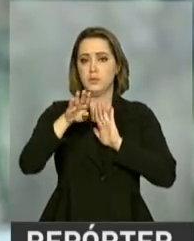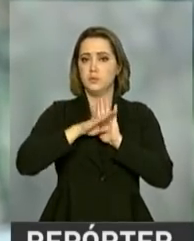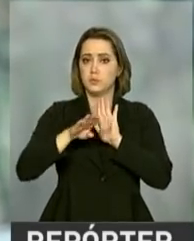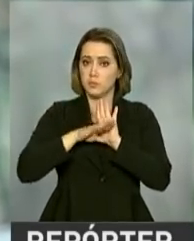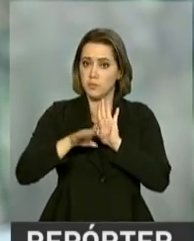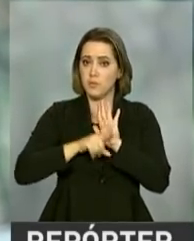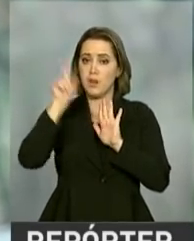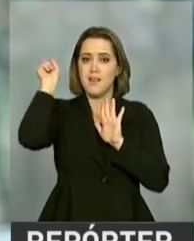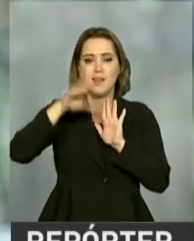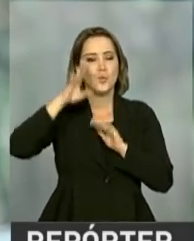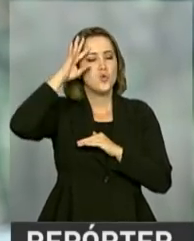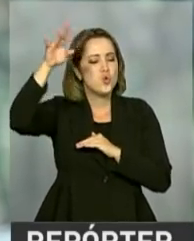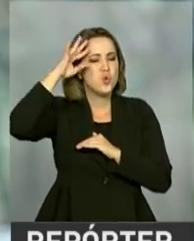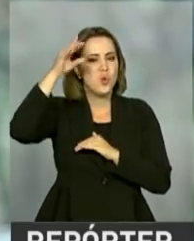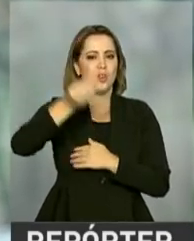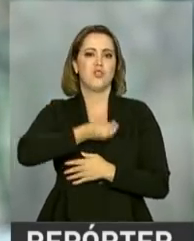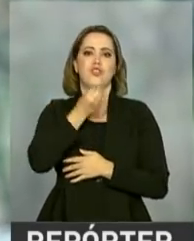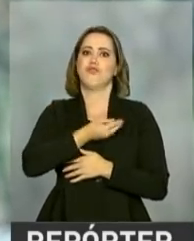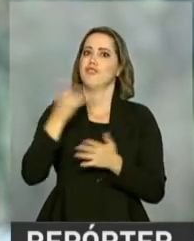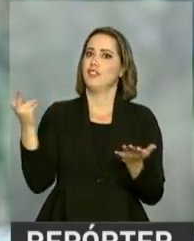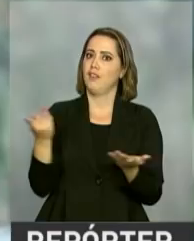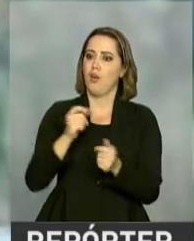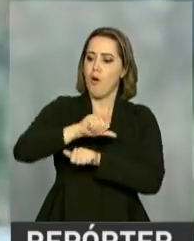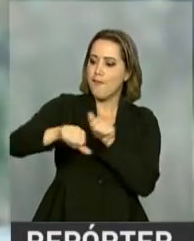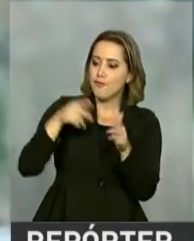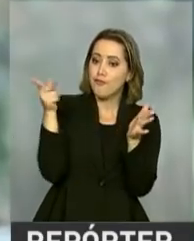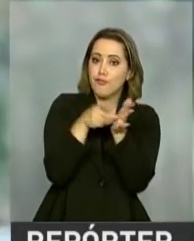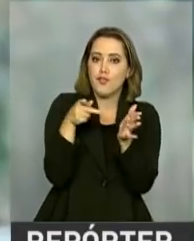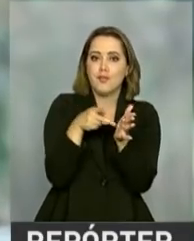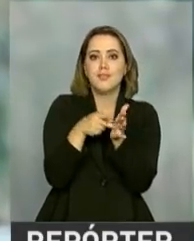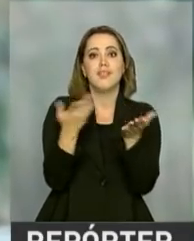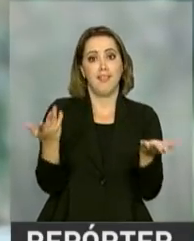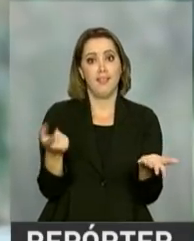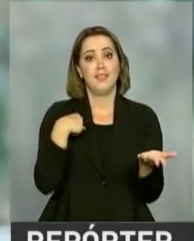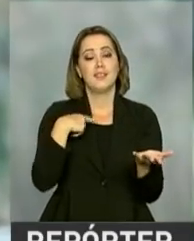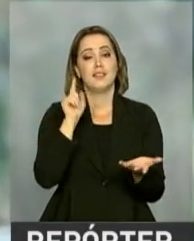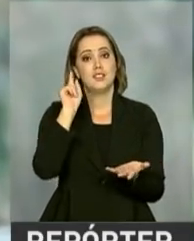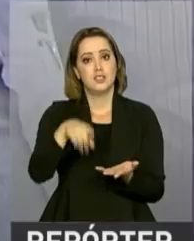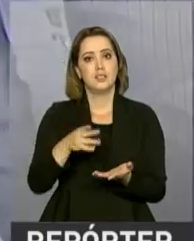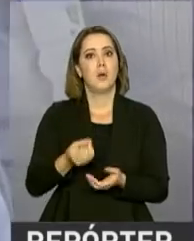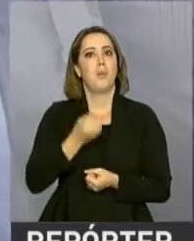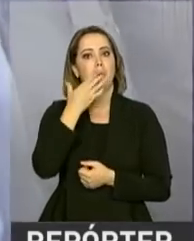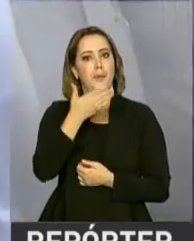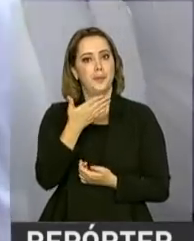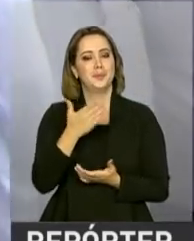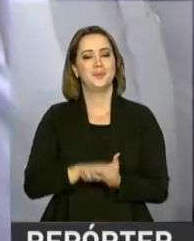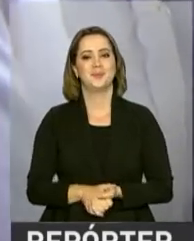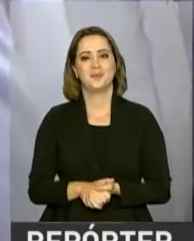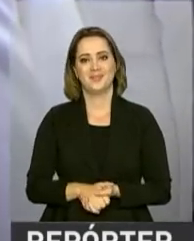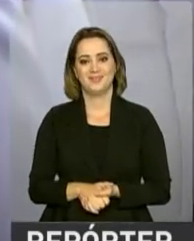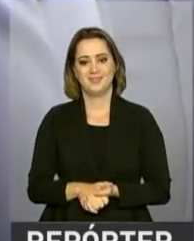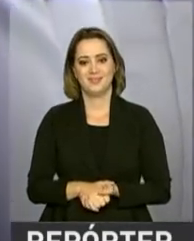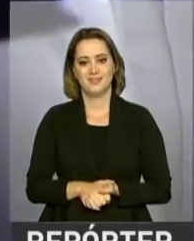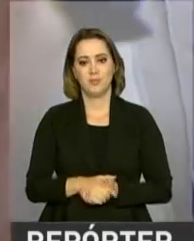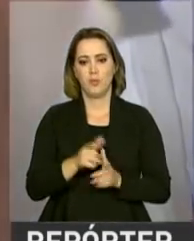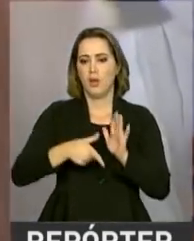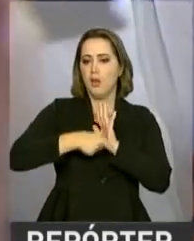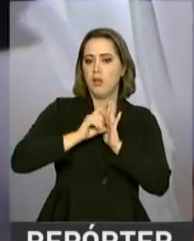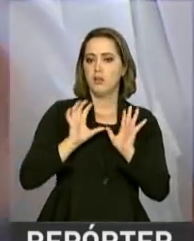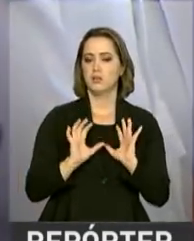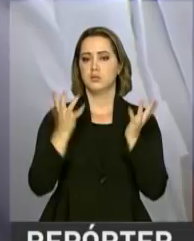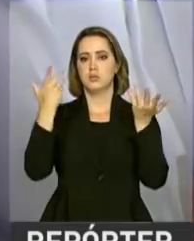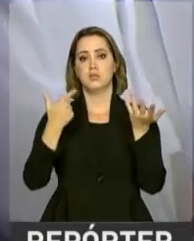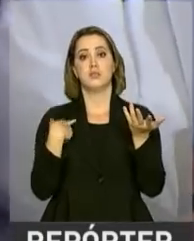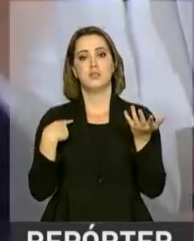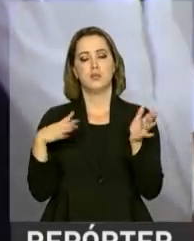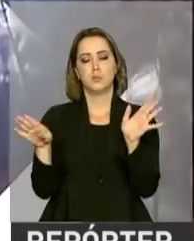si era um sonho e virou realidade. Então, para nós, agricultor, vai ser de ganhos. Antes de participar da cerimônia que marcou a